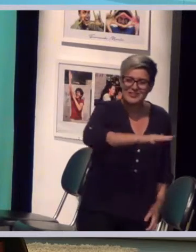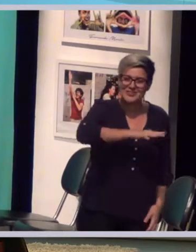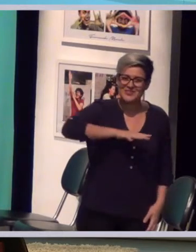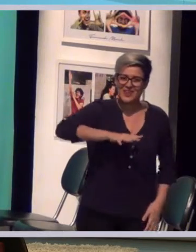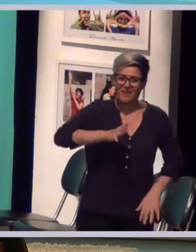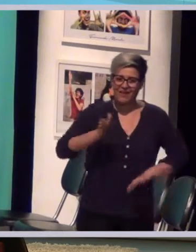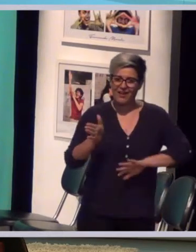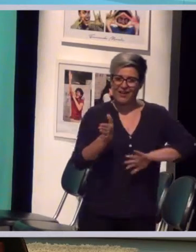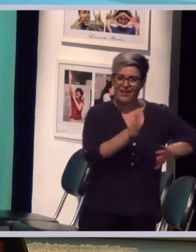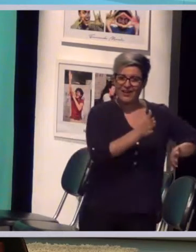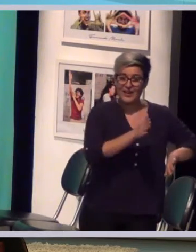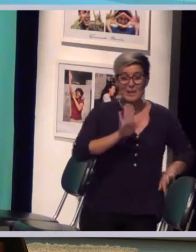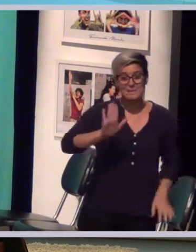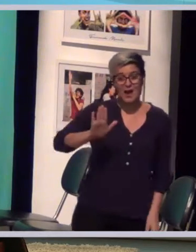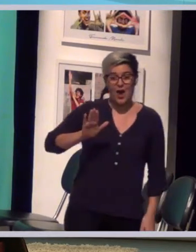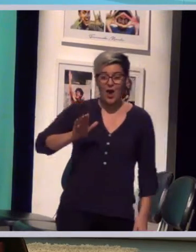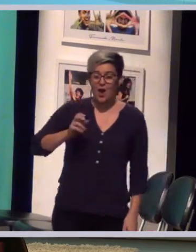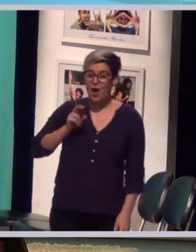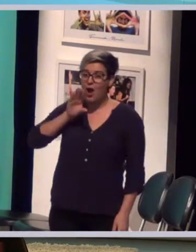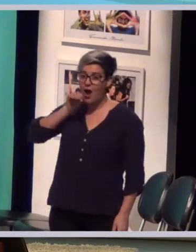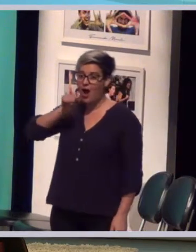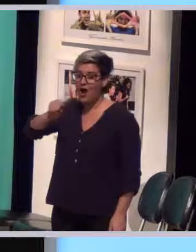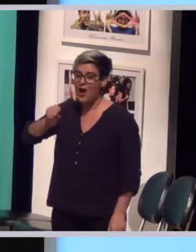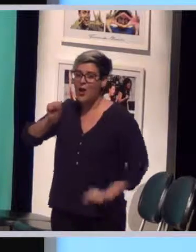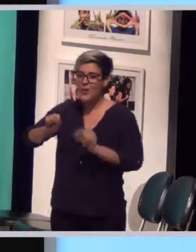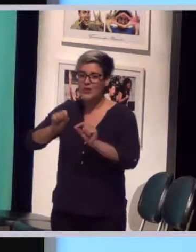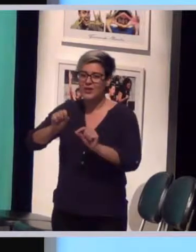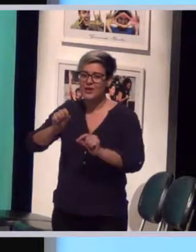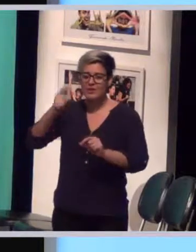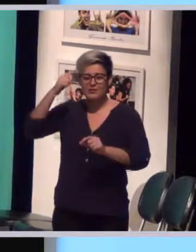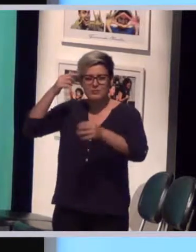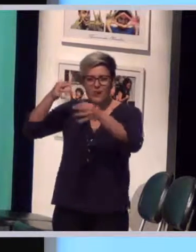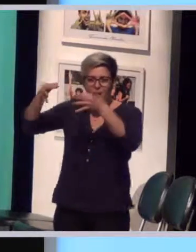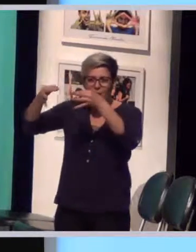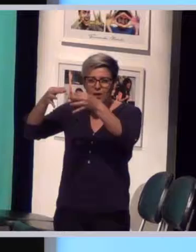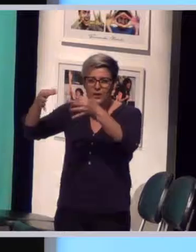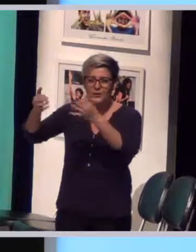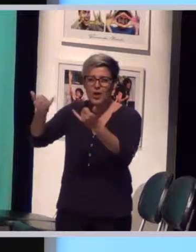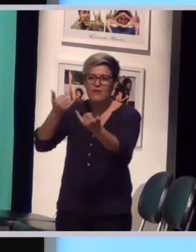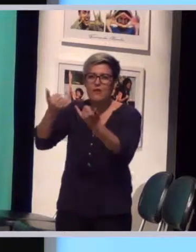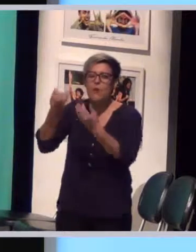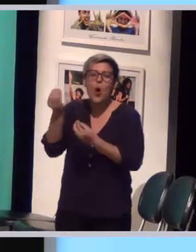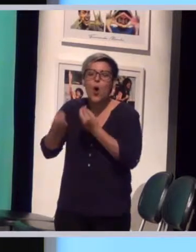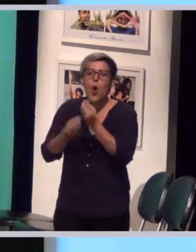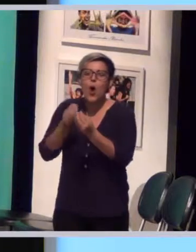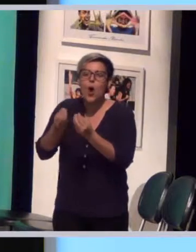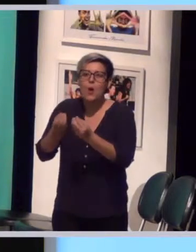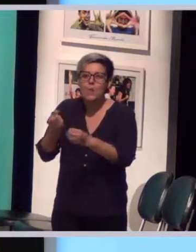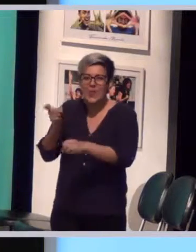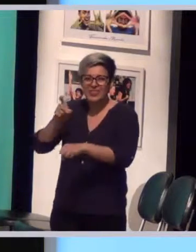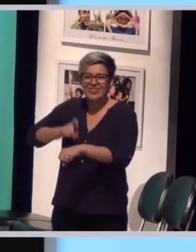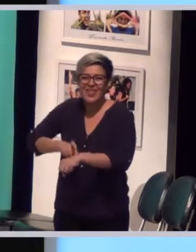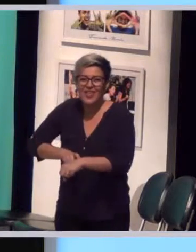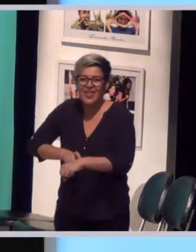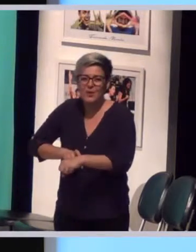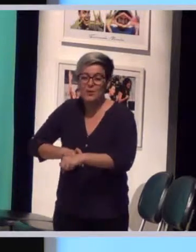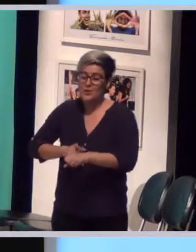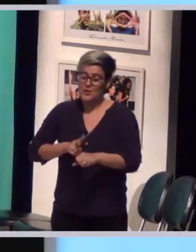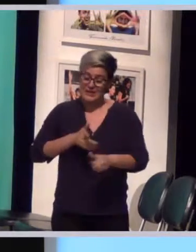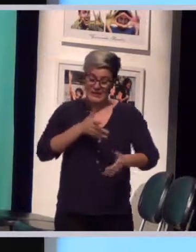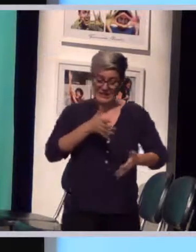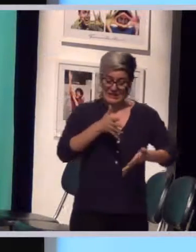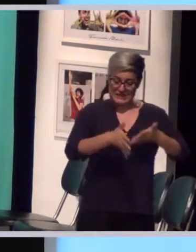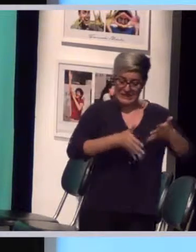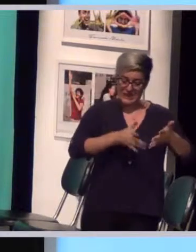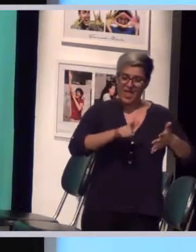Né? Enquanto na língua oral a gente tende a organizar as informações muito no tempo, na língua de sinais muito